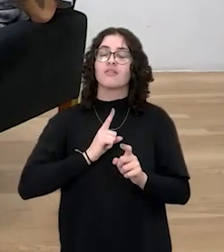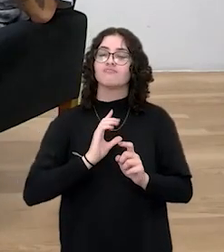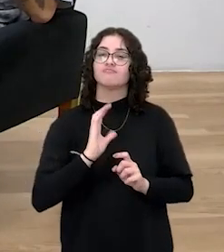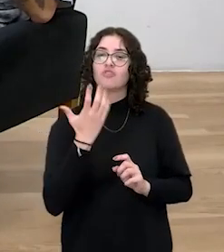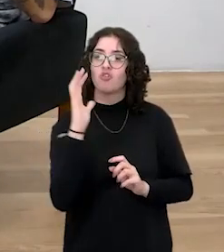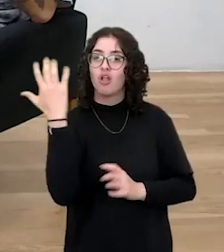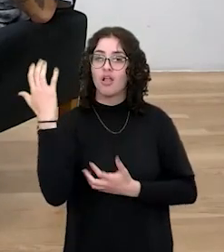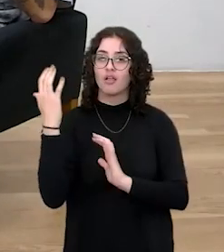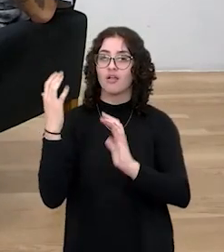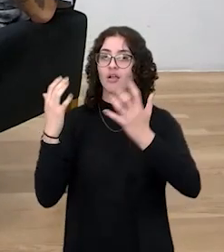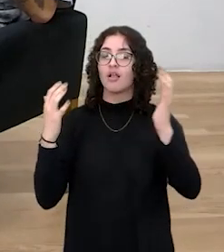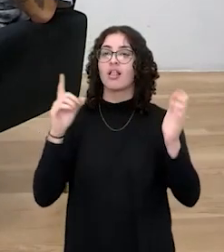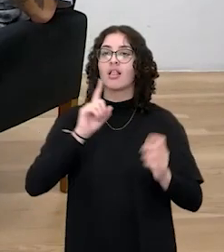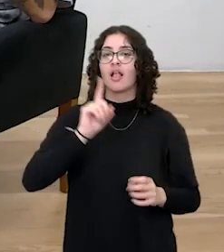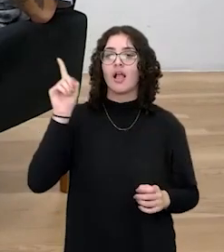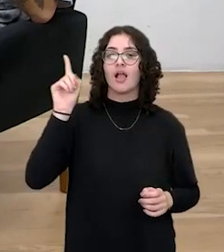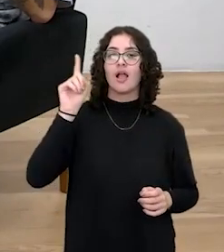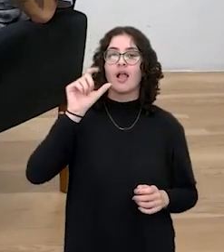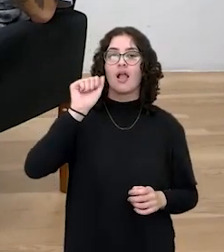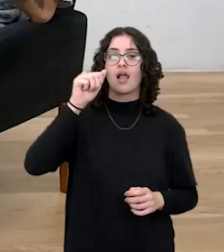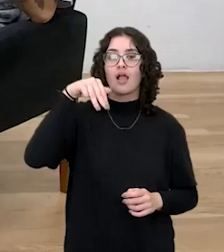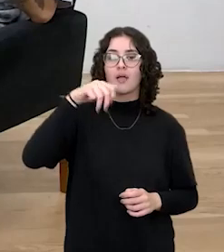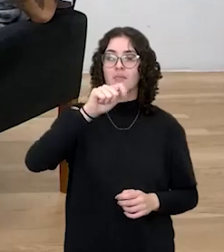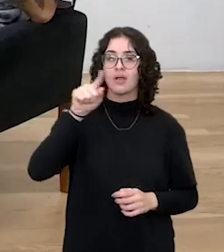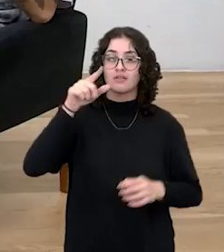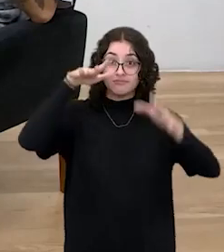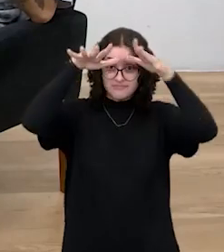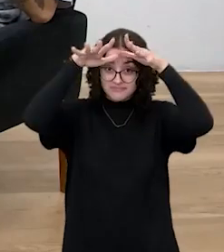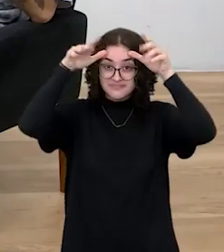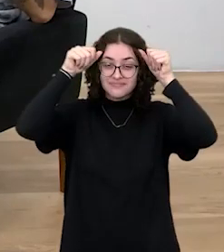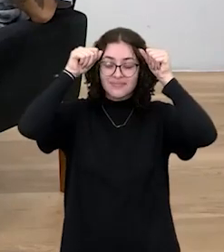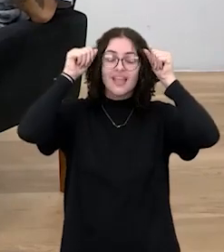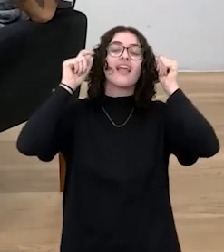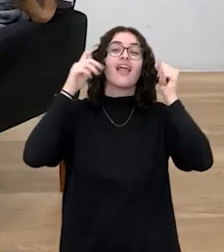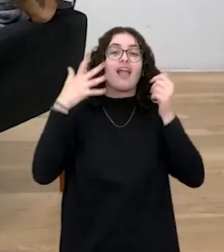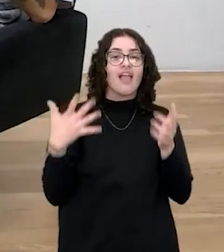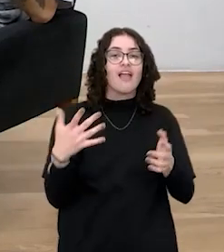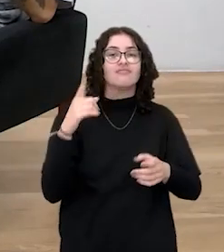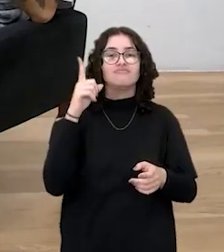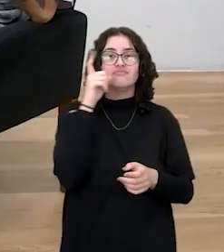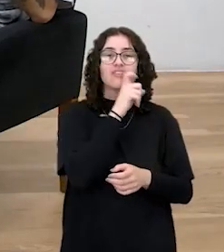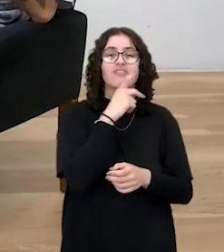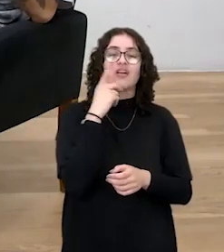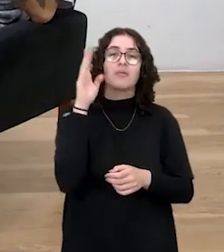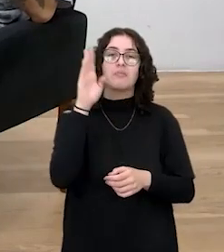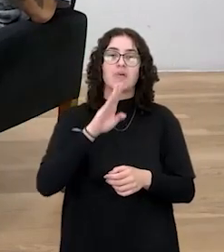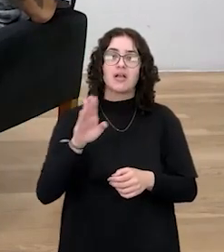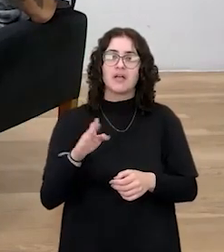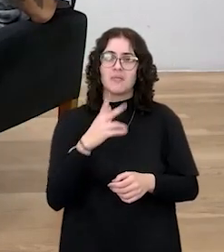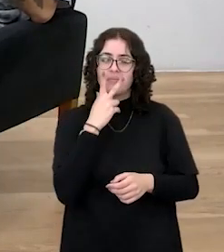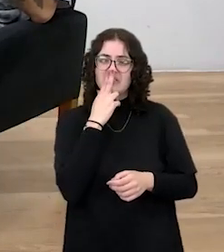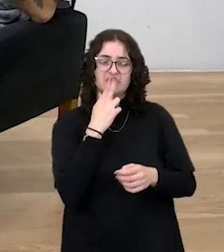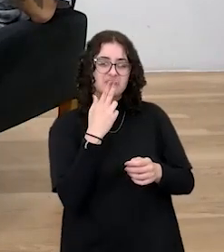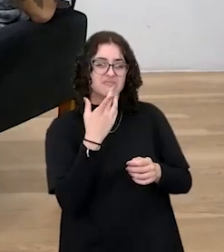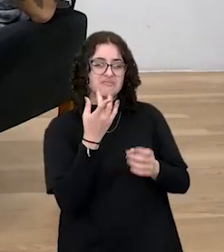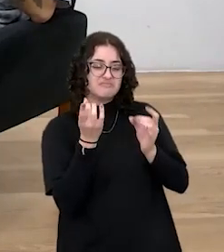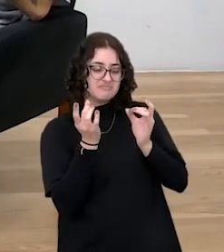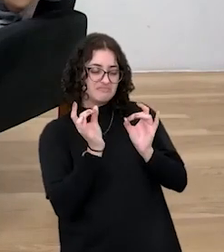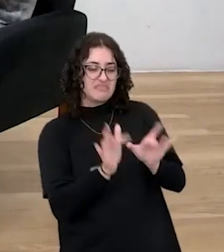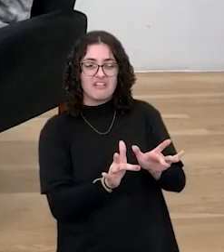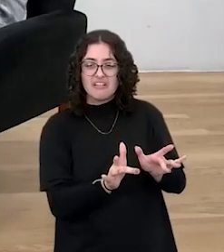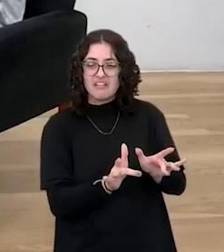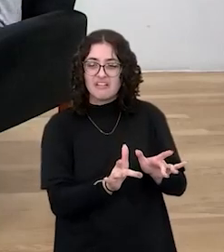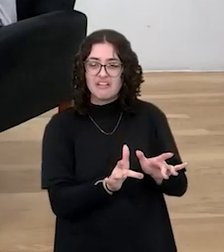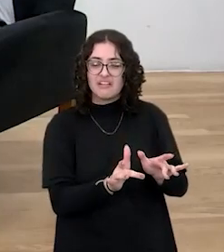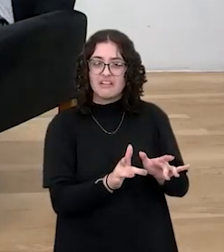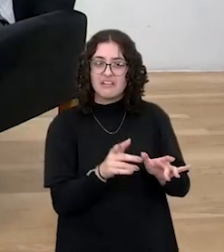mundo, que é a região da Amazônia. Então, assim, é muito complicado a gente imaginar o Brasil desprezar